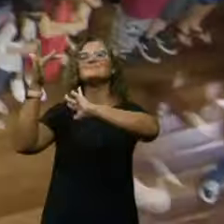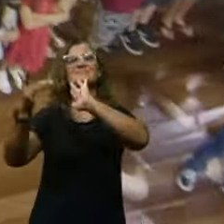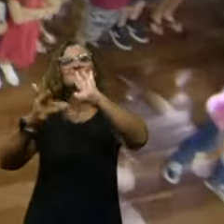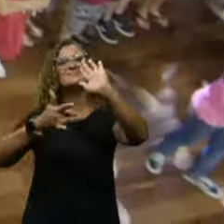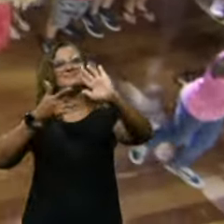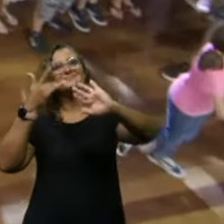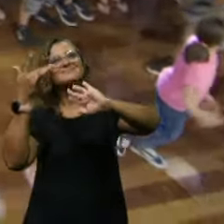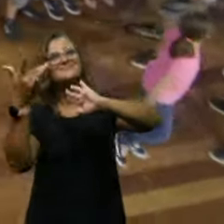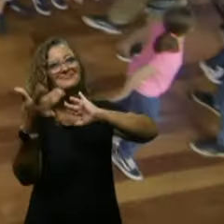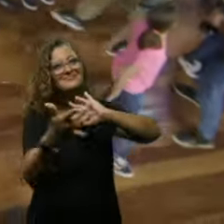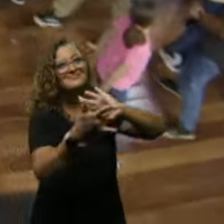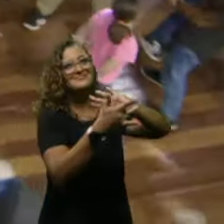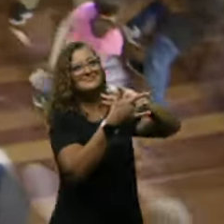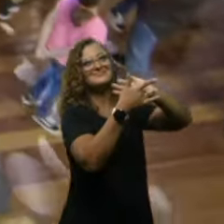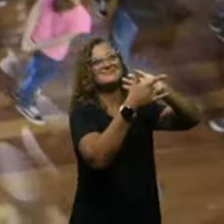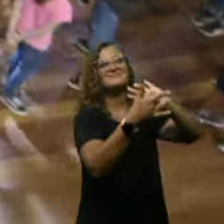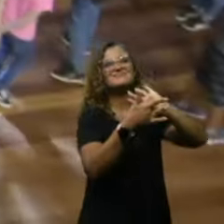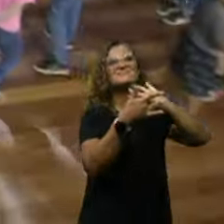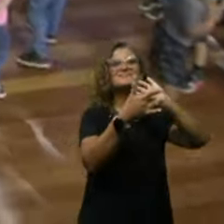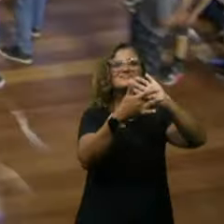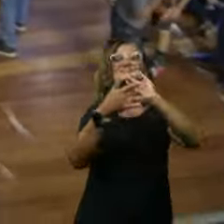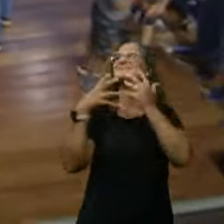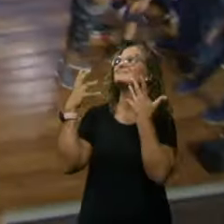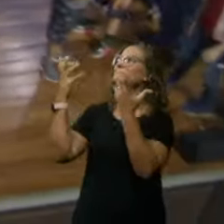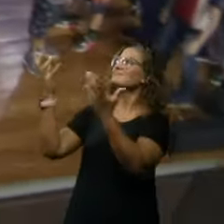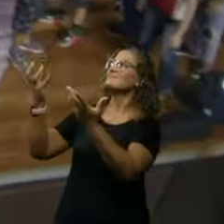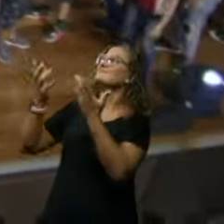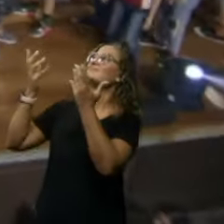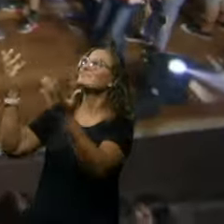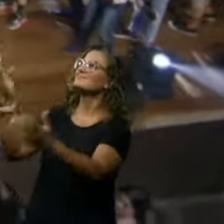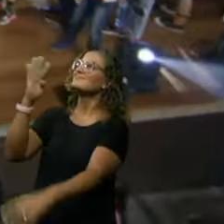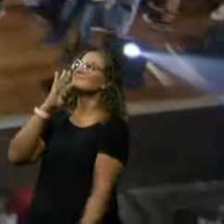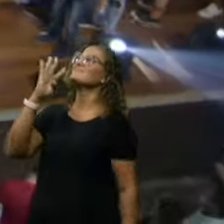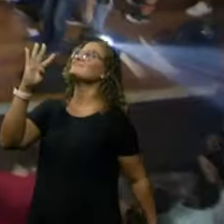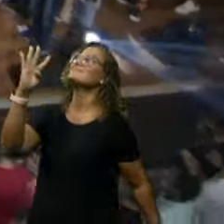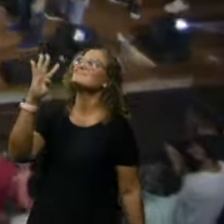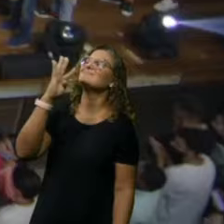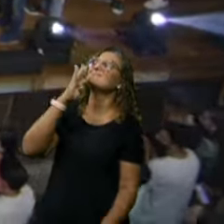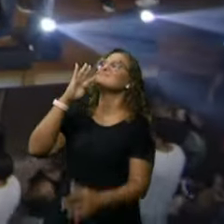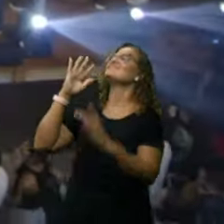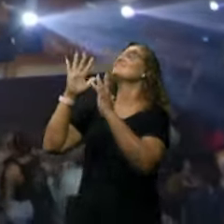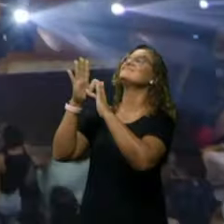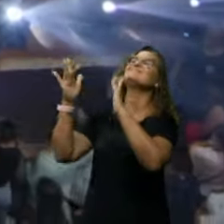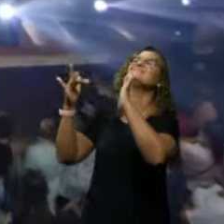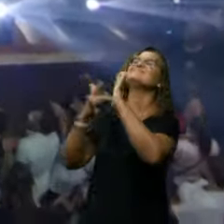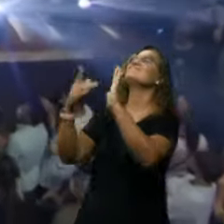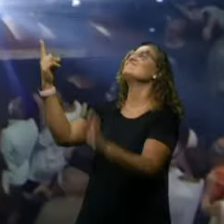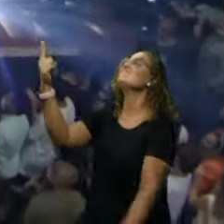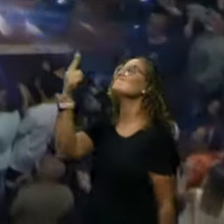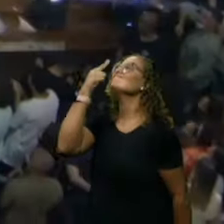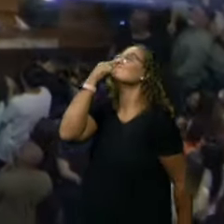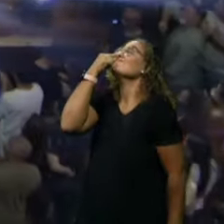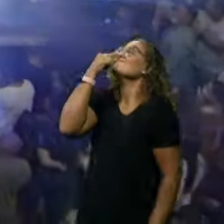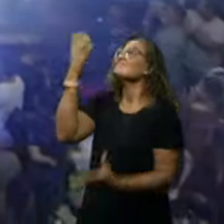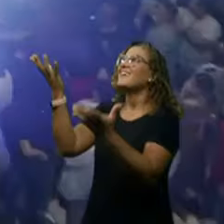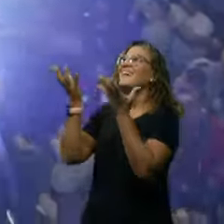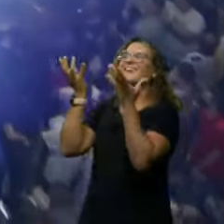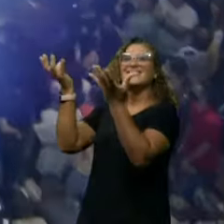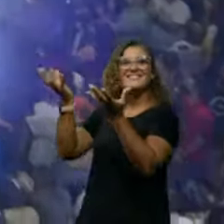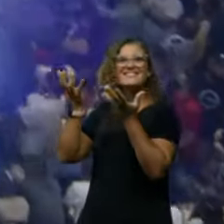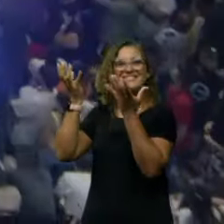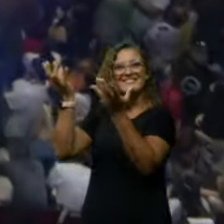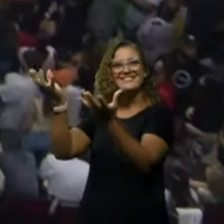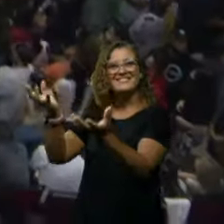Liga para ele e eu quero conhecer